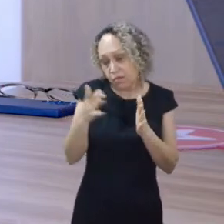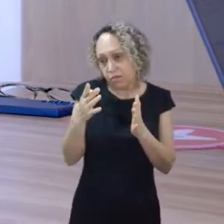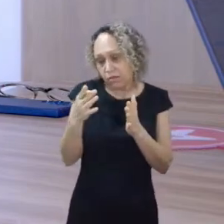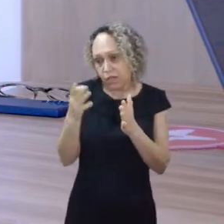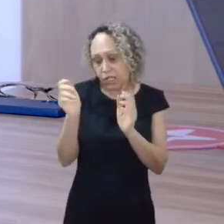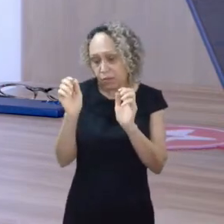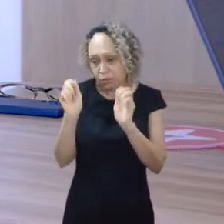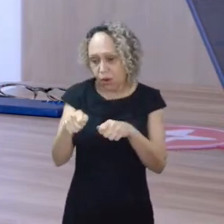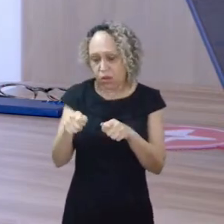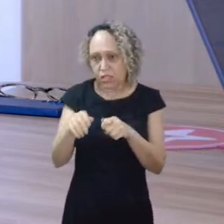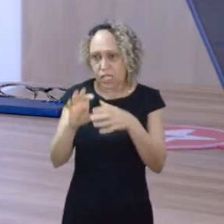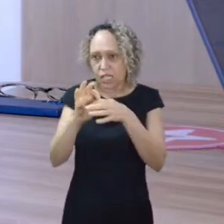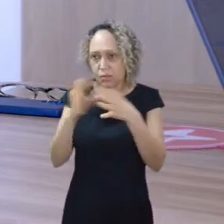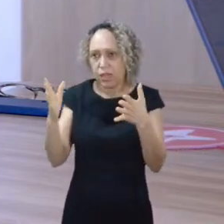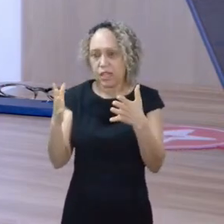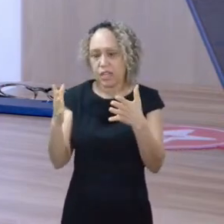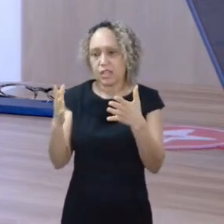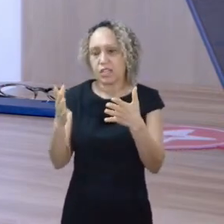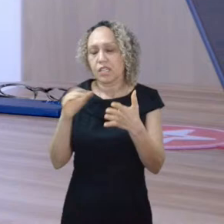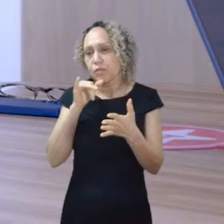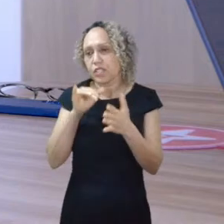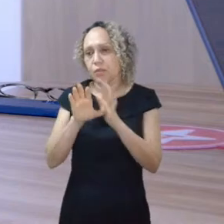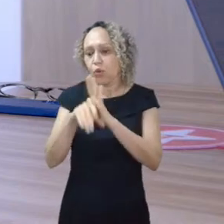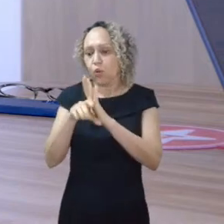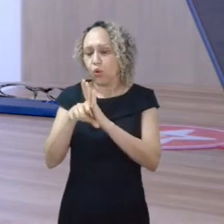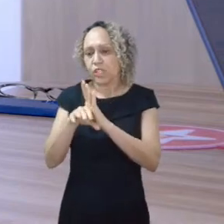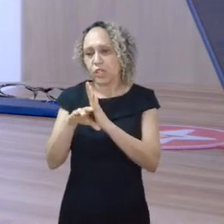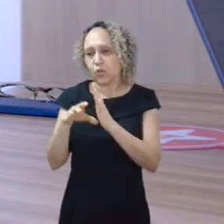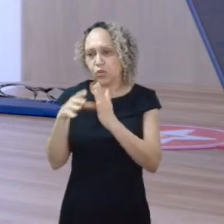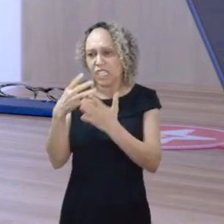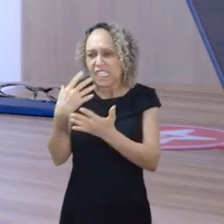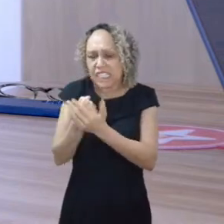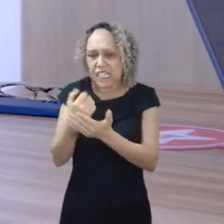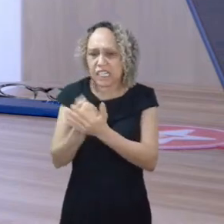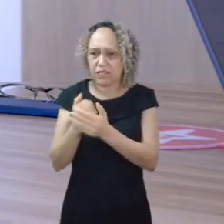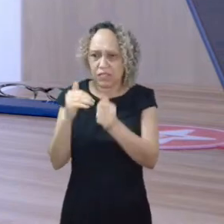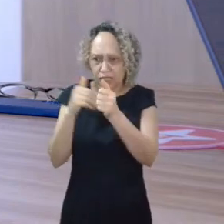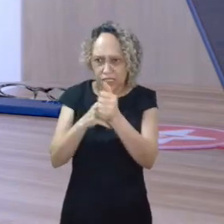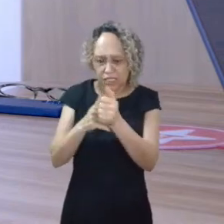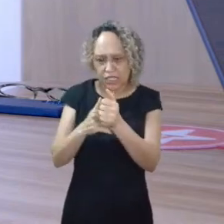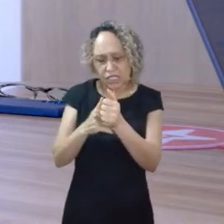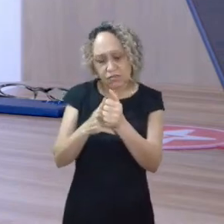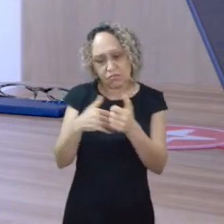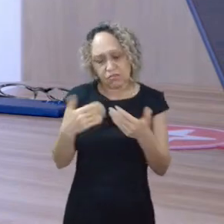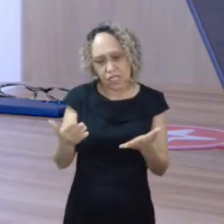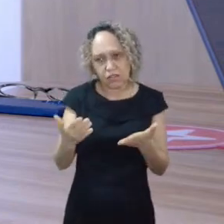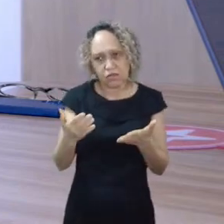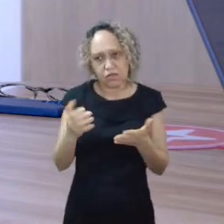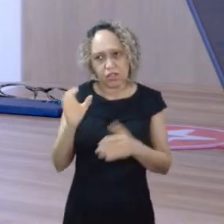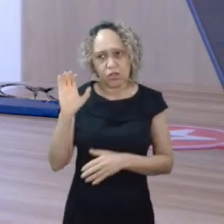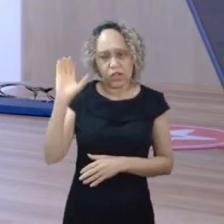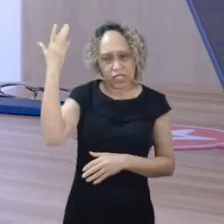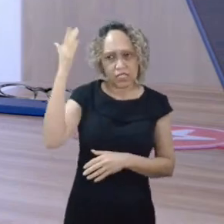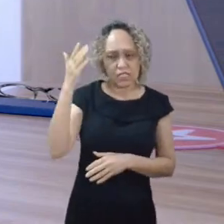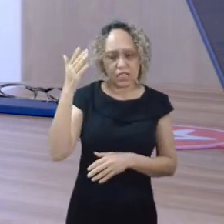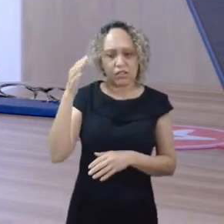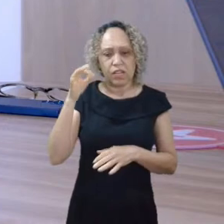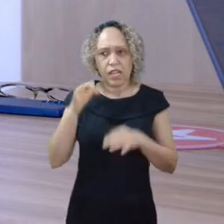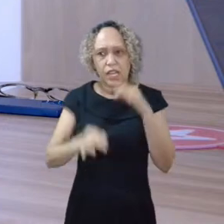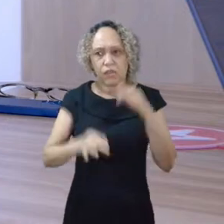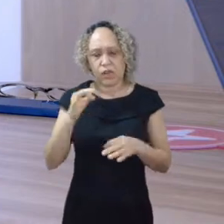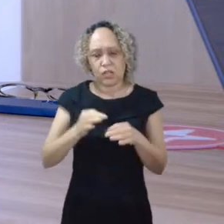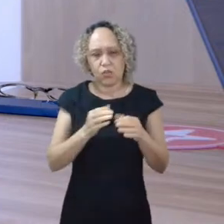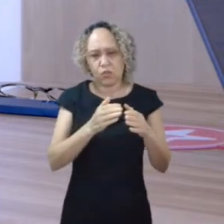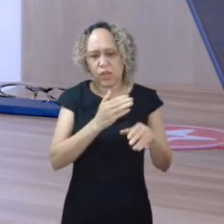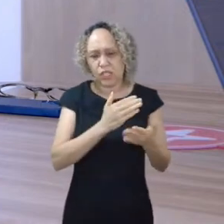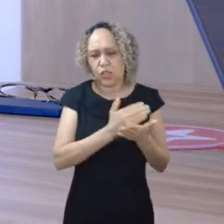conteúdos criptografados, a decisão judicial não pode fazer isso. Então, como eu disse, é uma decisão, um julgamento que começou há muito tempo, teve votos de ministros